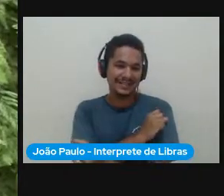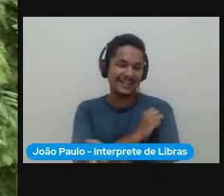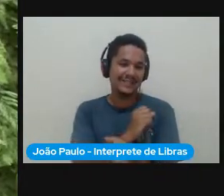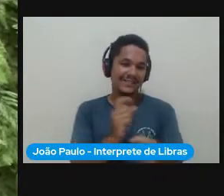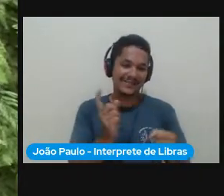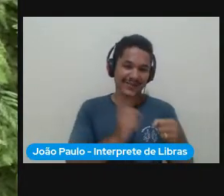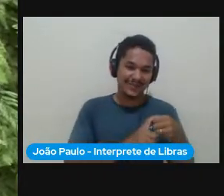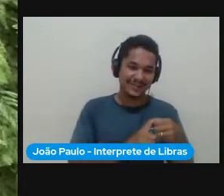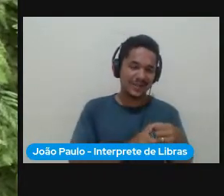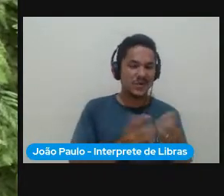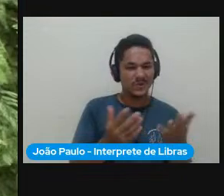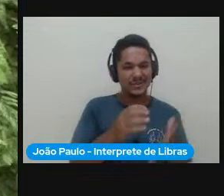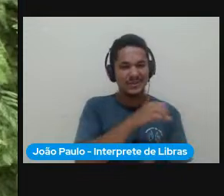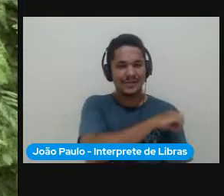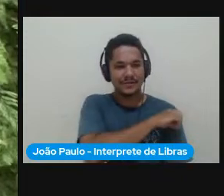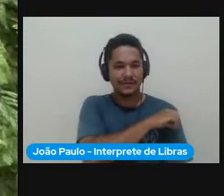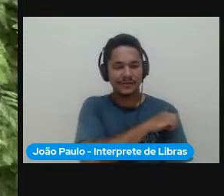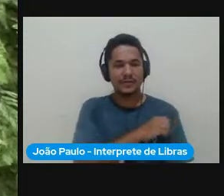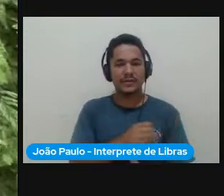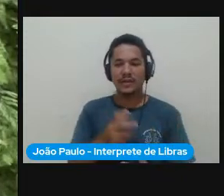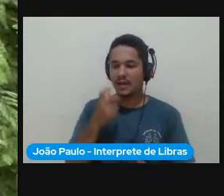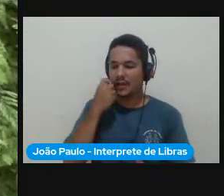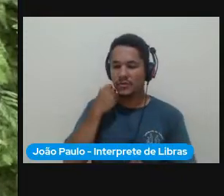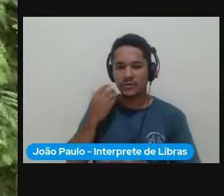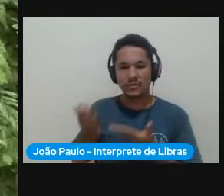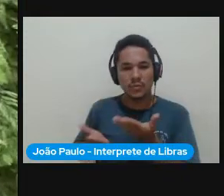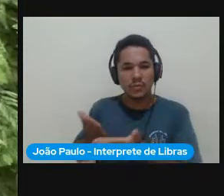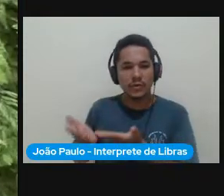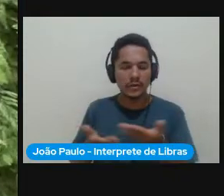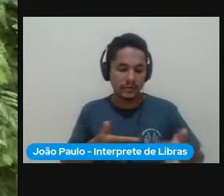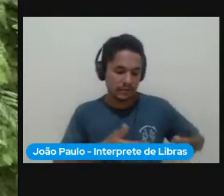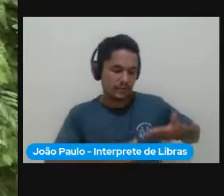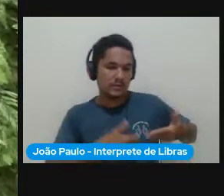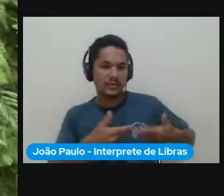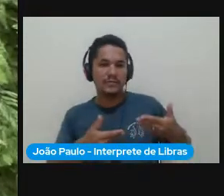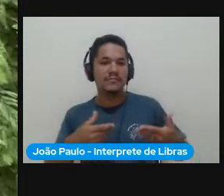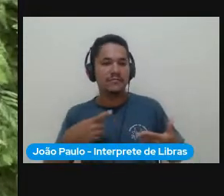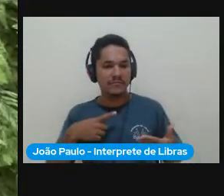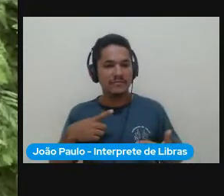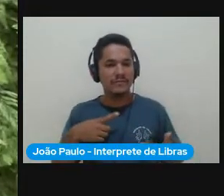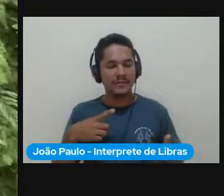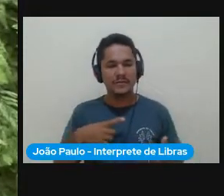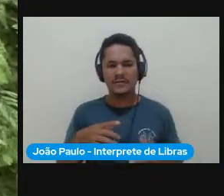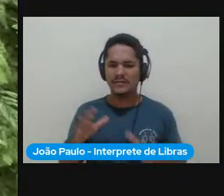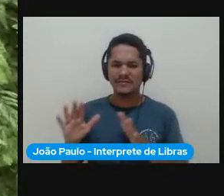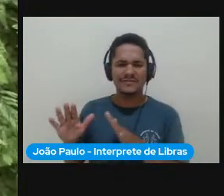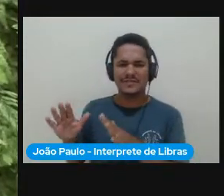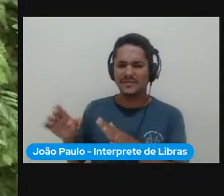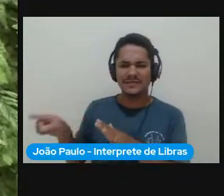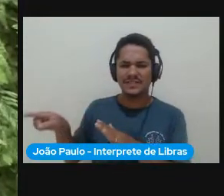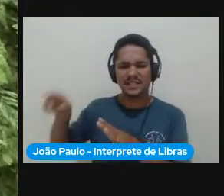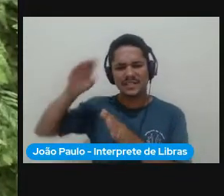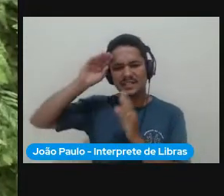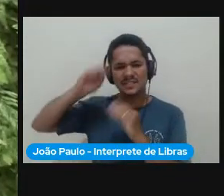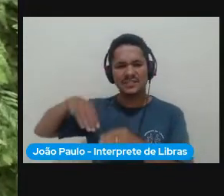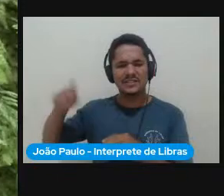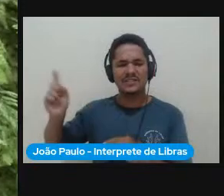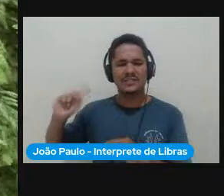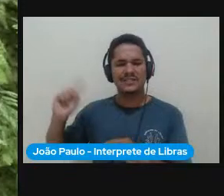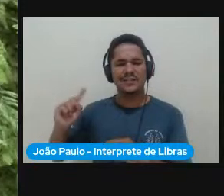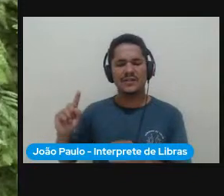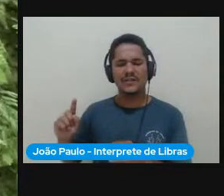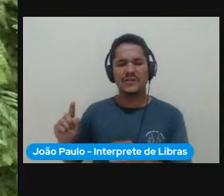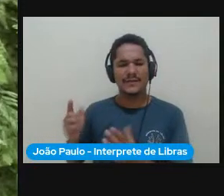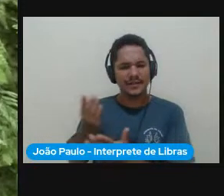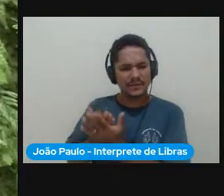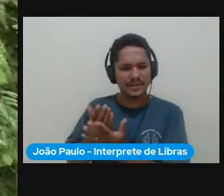ano, eu tive aí todo o acolhimento da escola que lá atrás já tinha falado para mim, Marcele, não desista, não desista da educação na